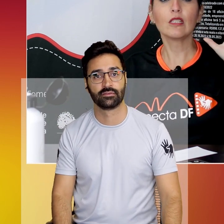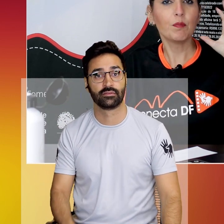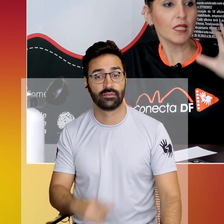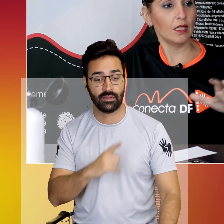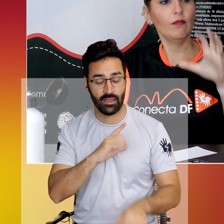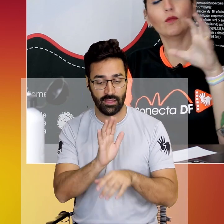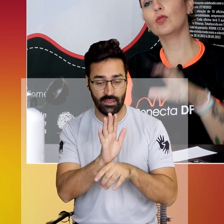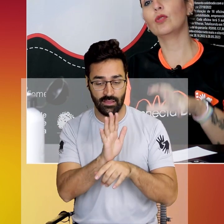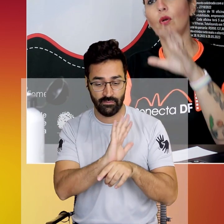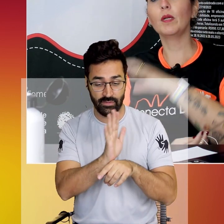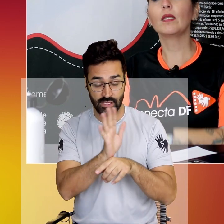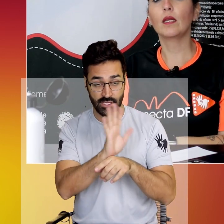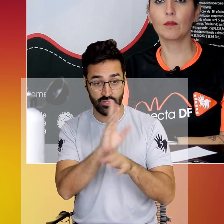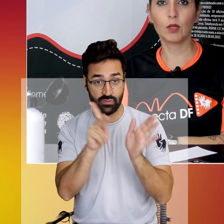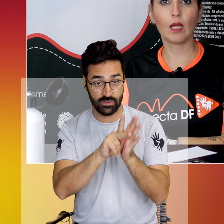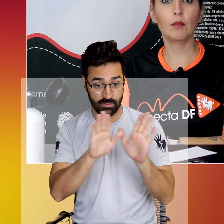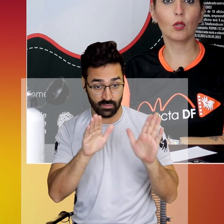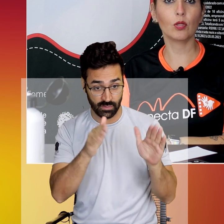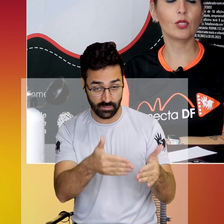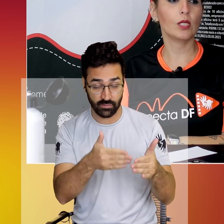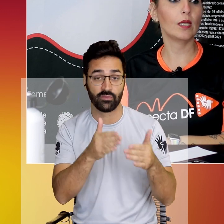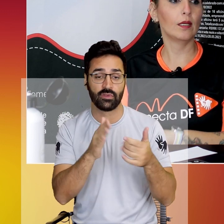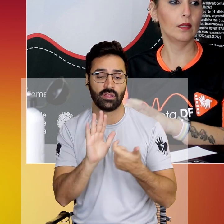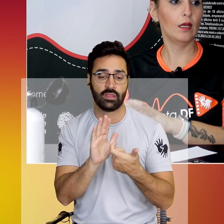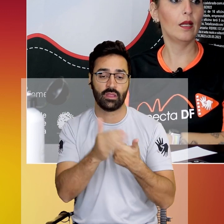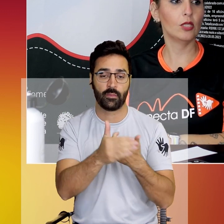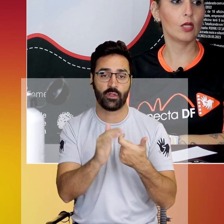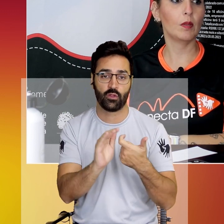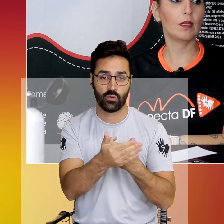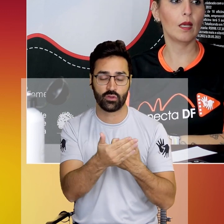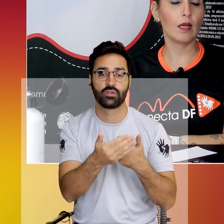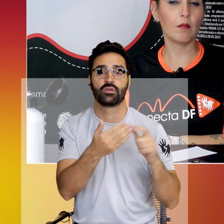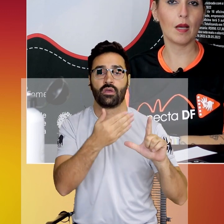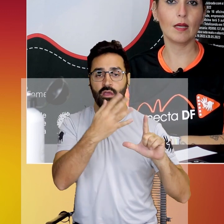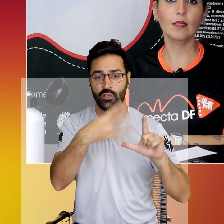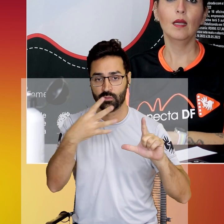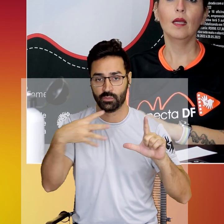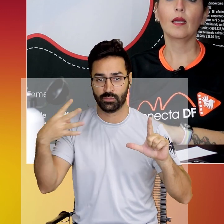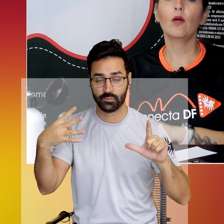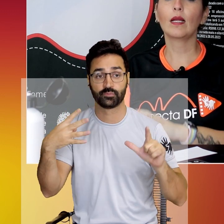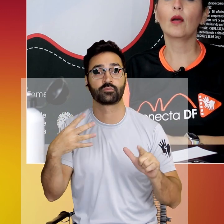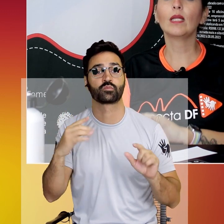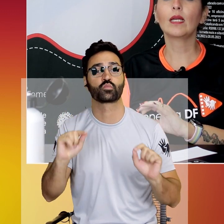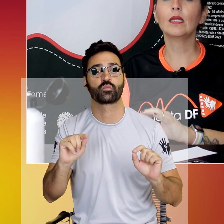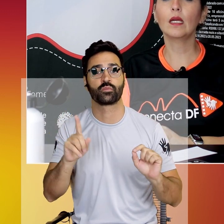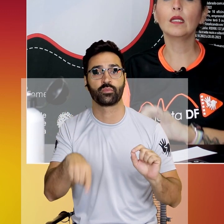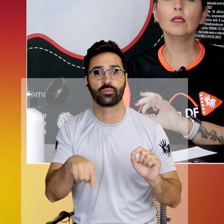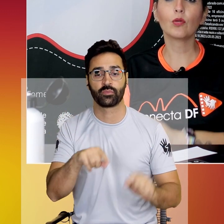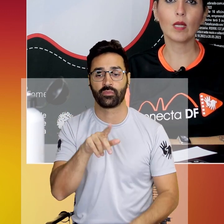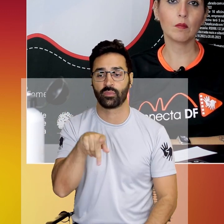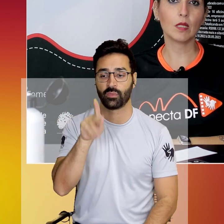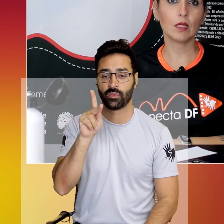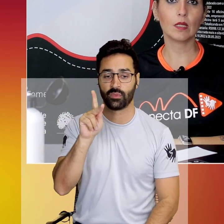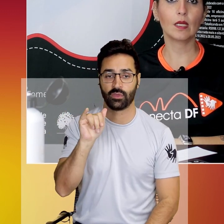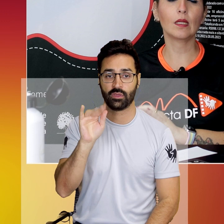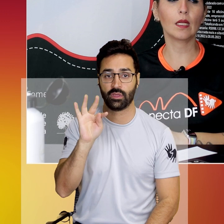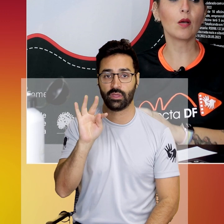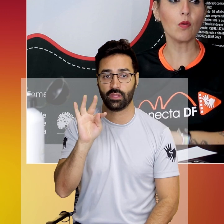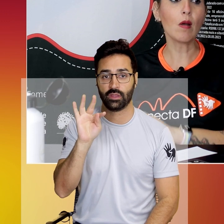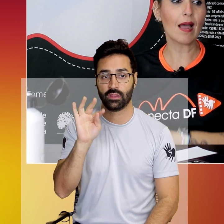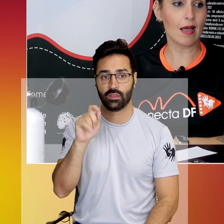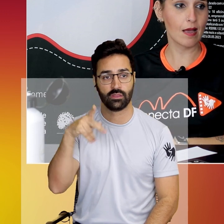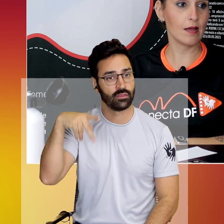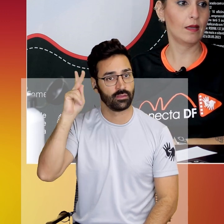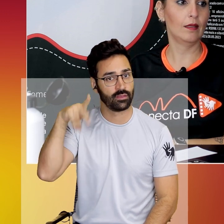vídeos específicos sobre a terminologia LGBTQIA+, que é o canal da Kitana Dreams, Kitana